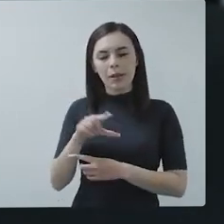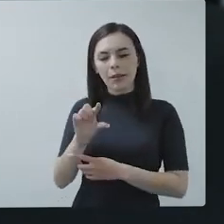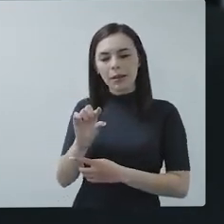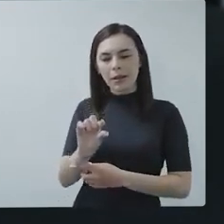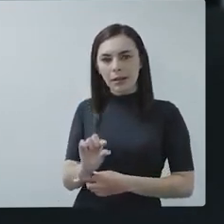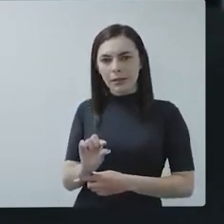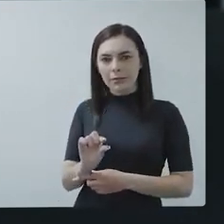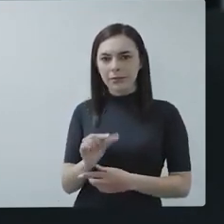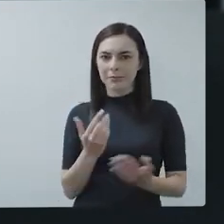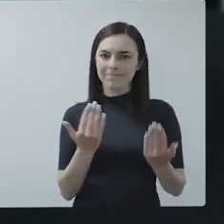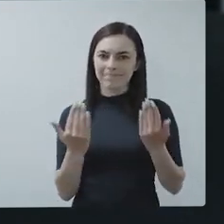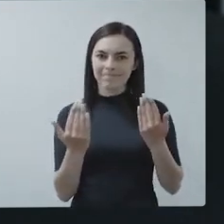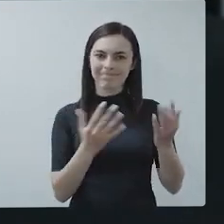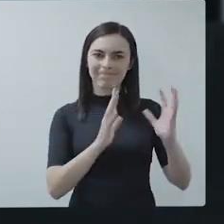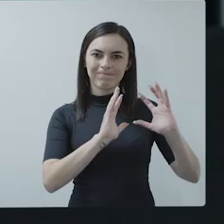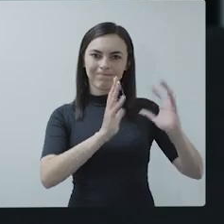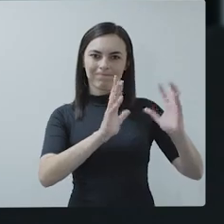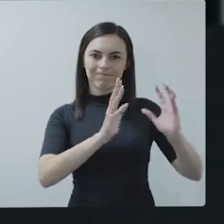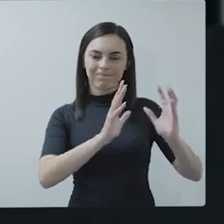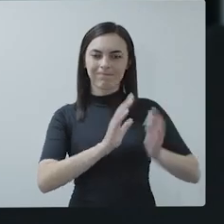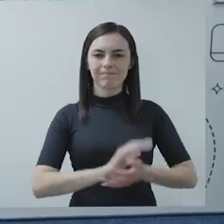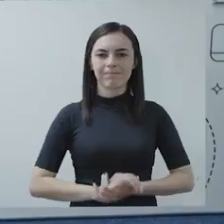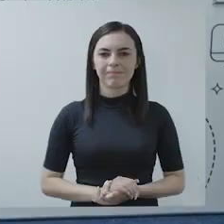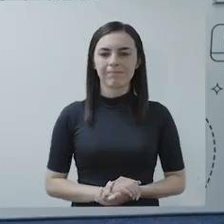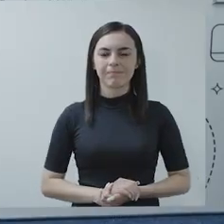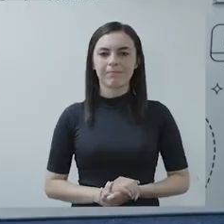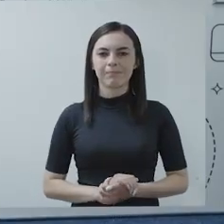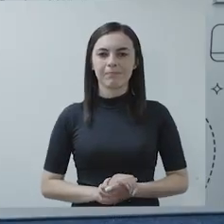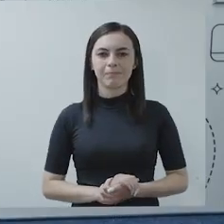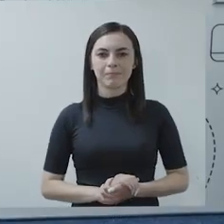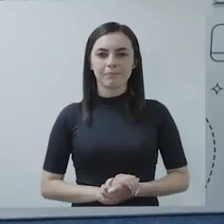comparadas com uma bola de vôlei, certo?